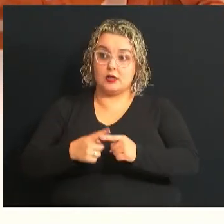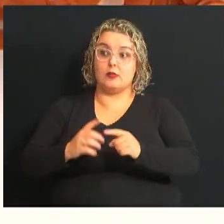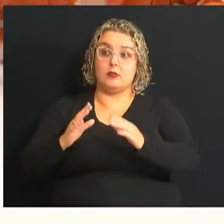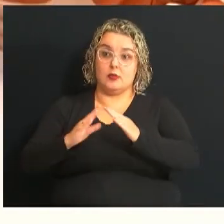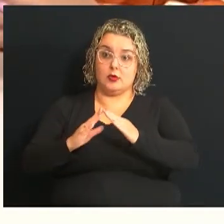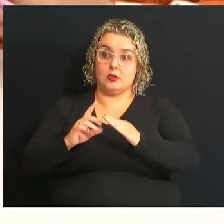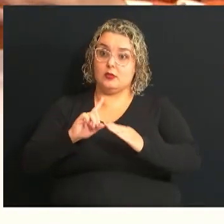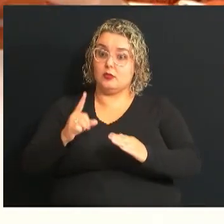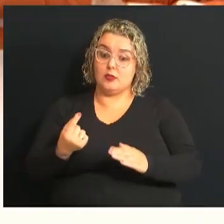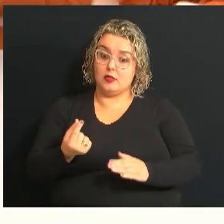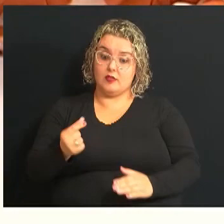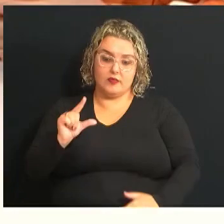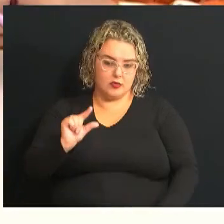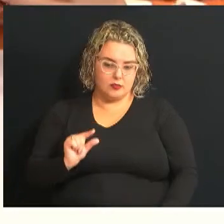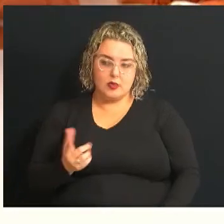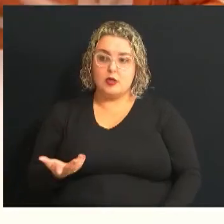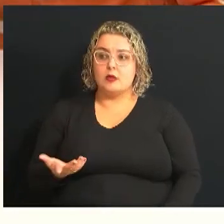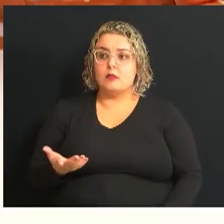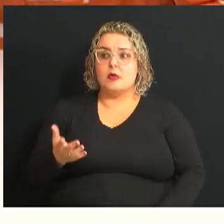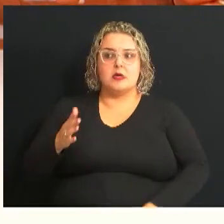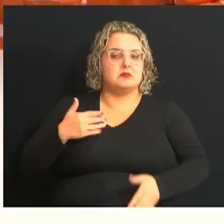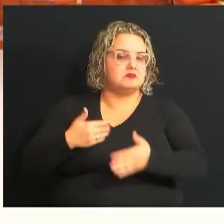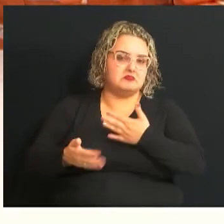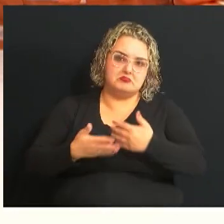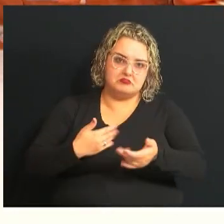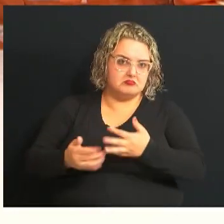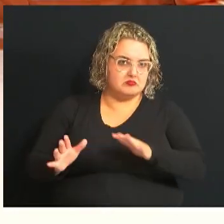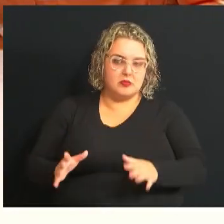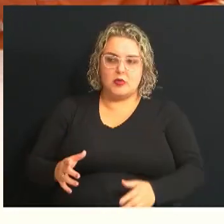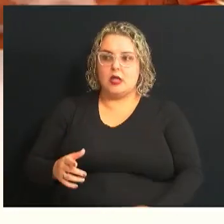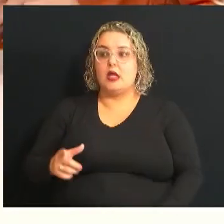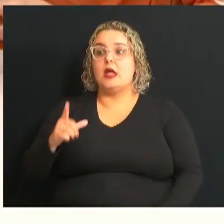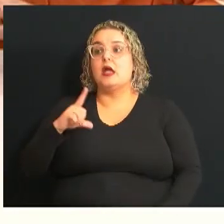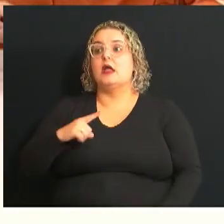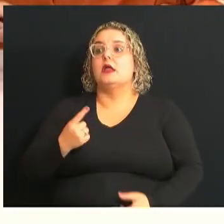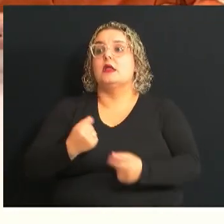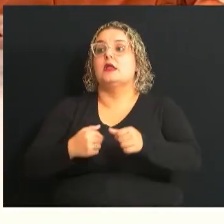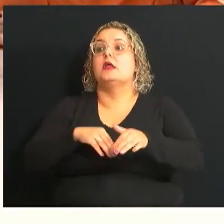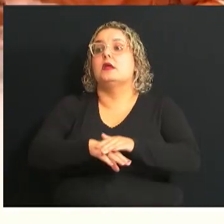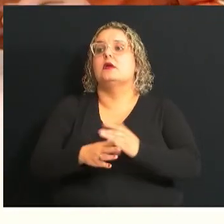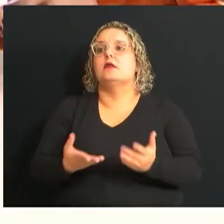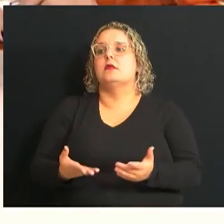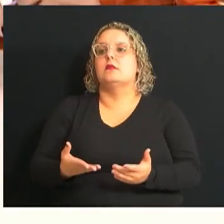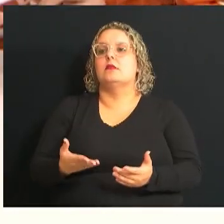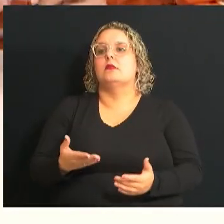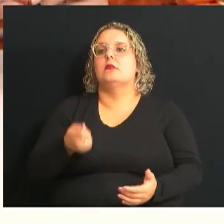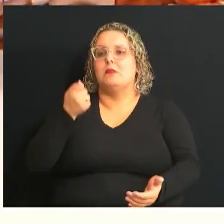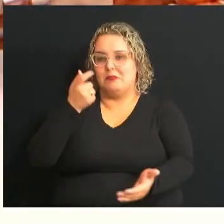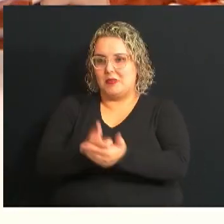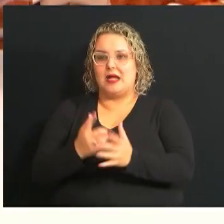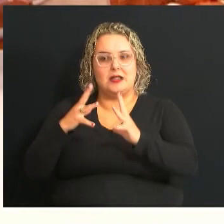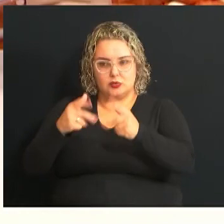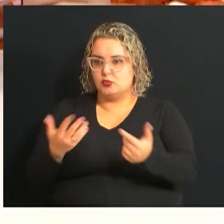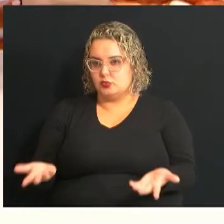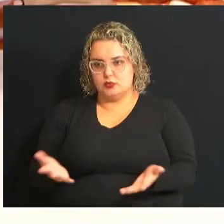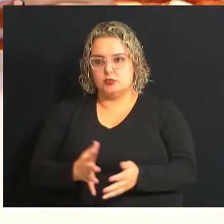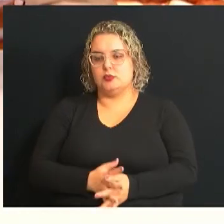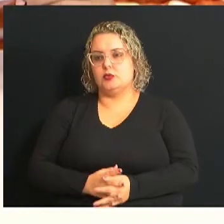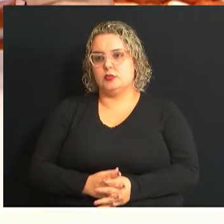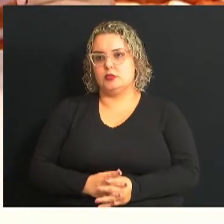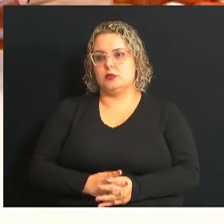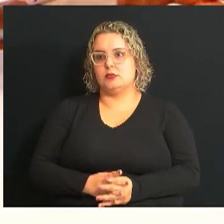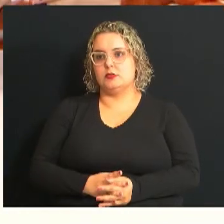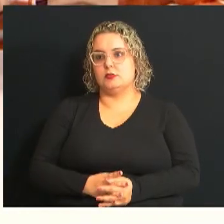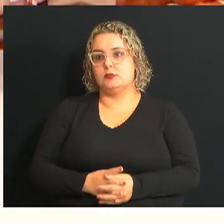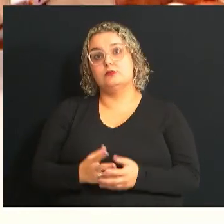valor baixo. Mas independente de alguma forma a pessoa tem esse dinheiro, seria melhor não? Paga logo tudo, então?